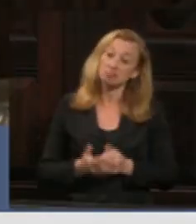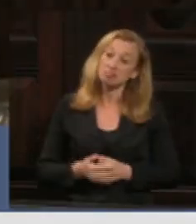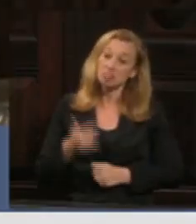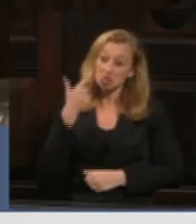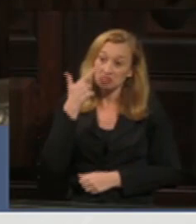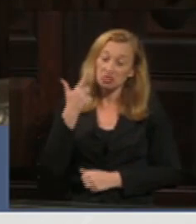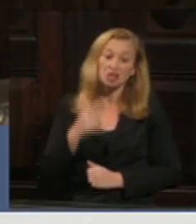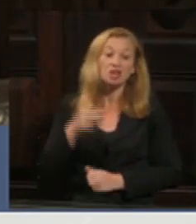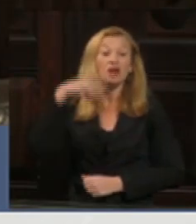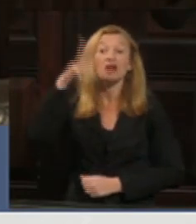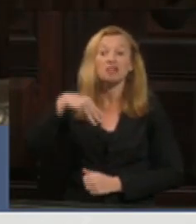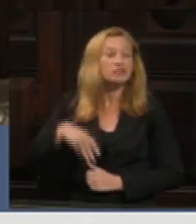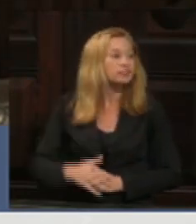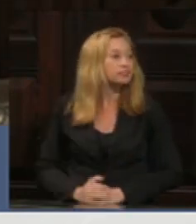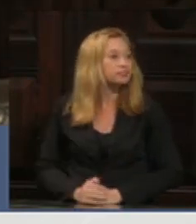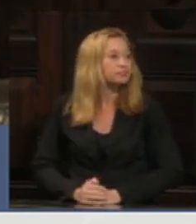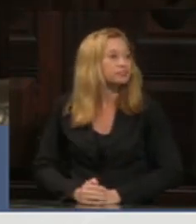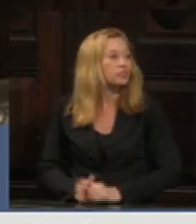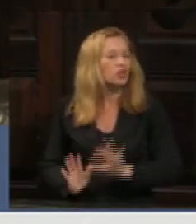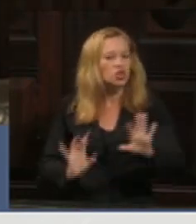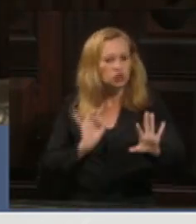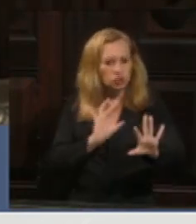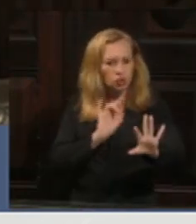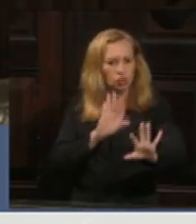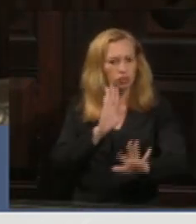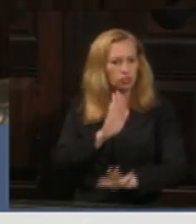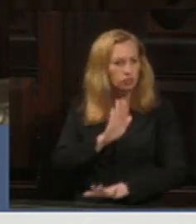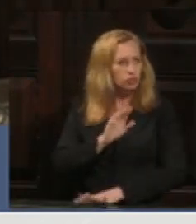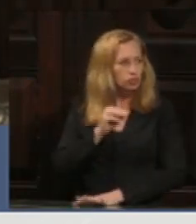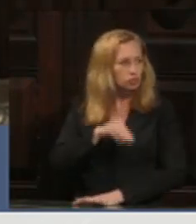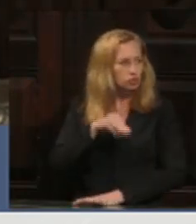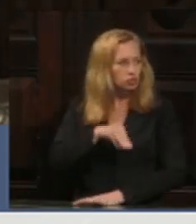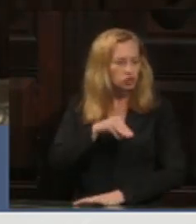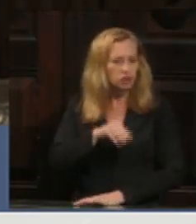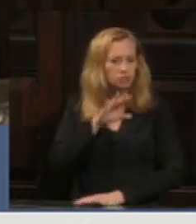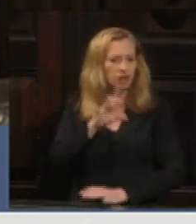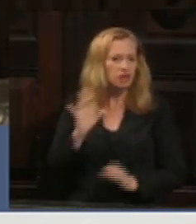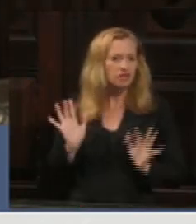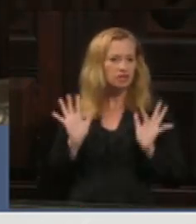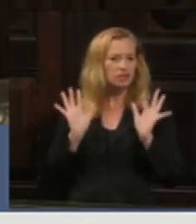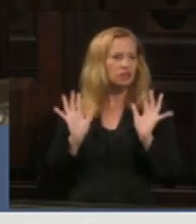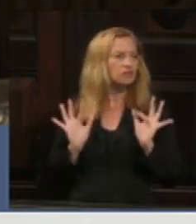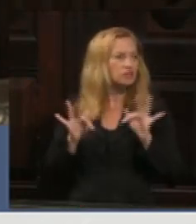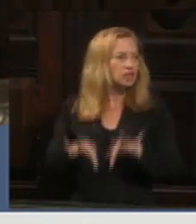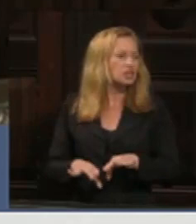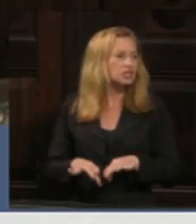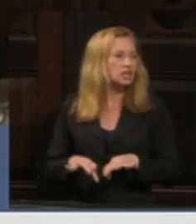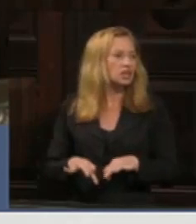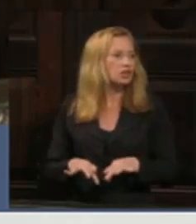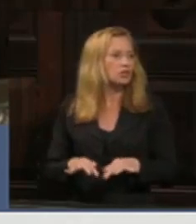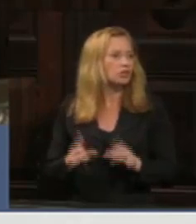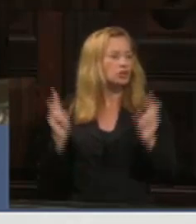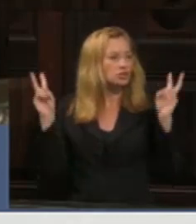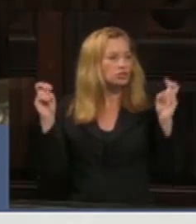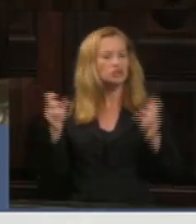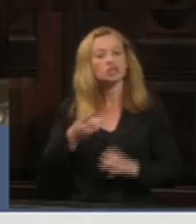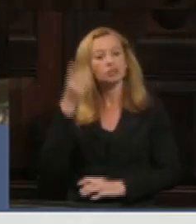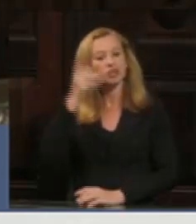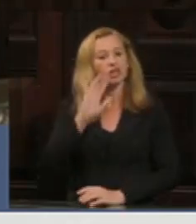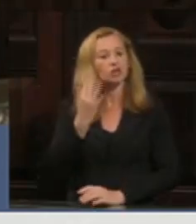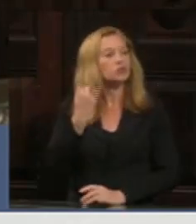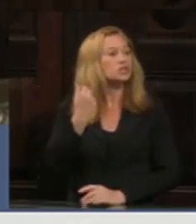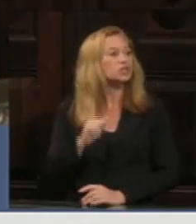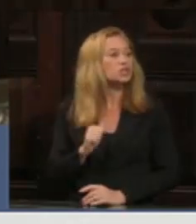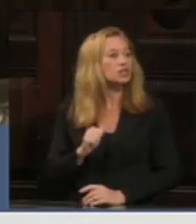deputada Lucinha. Já lhe dou a parte, só um minutinho, aqui para fechar o raciocínio. Deputada Lucinha,